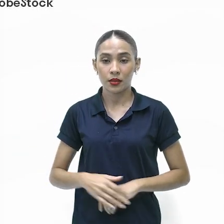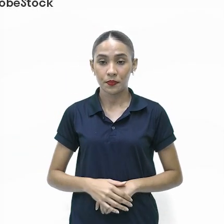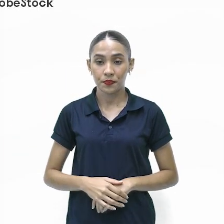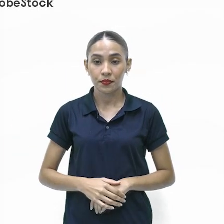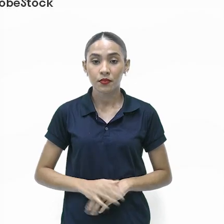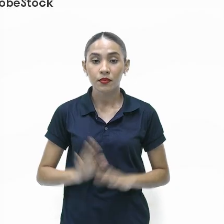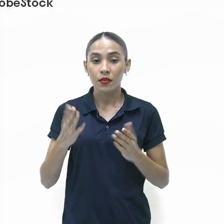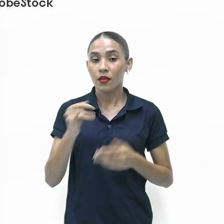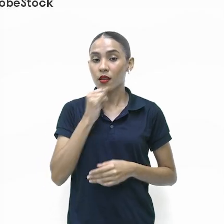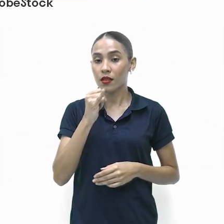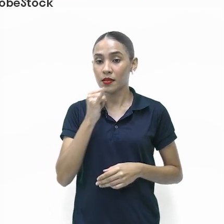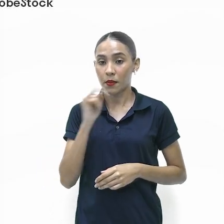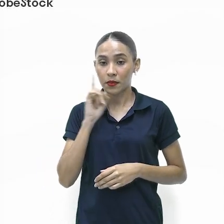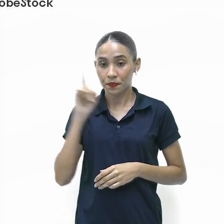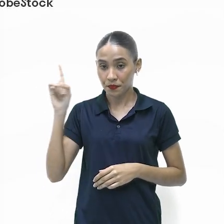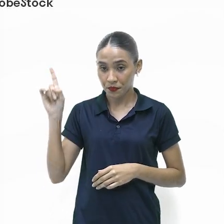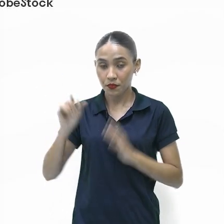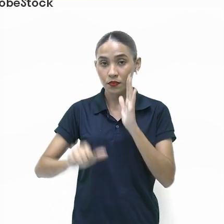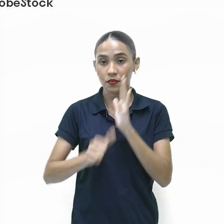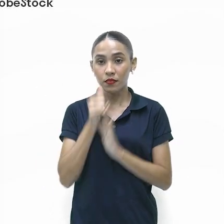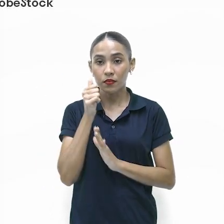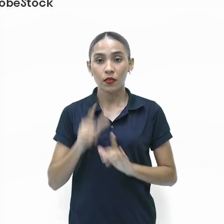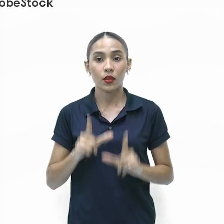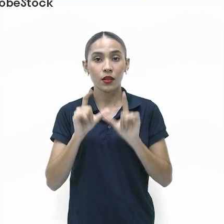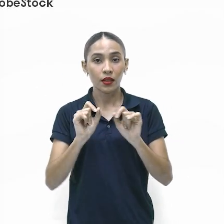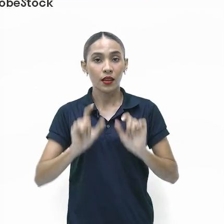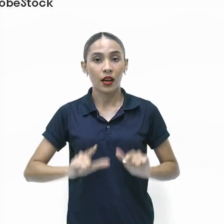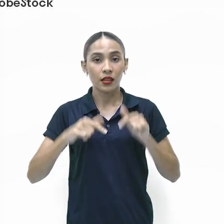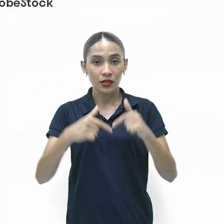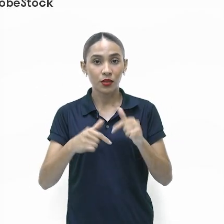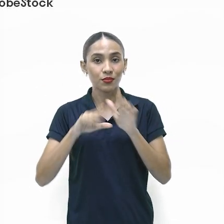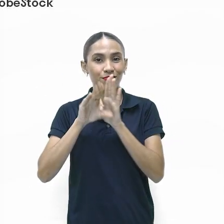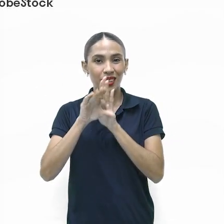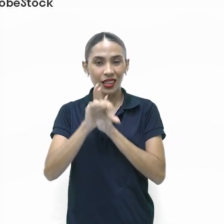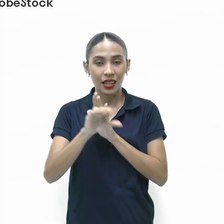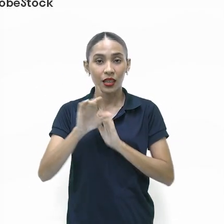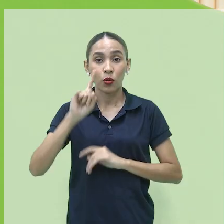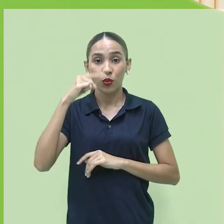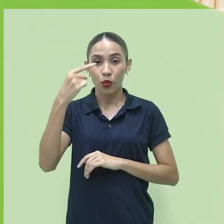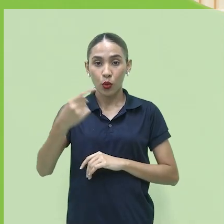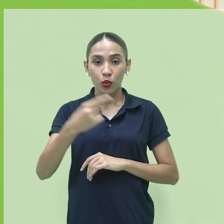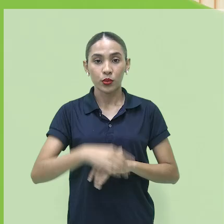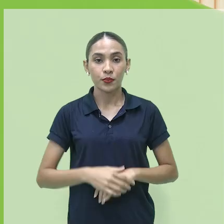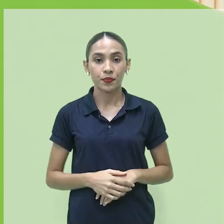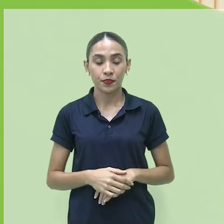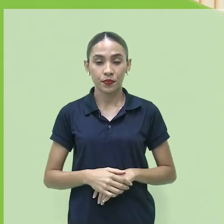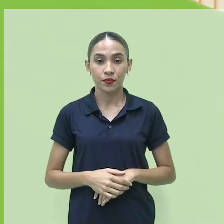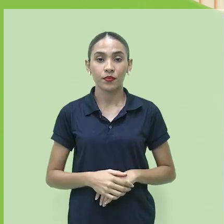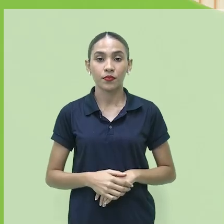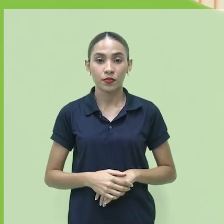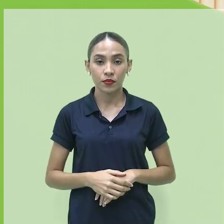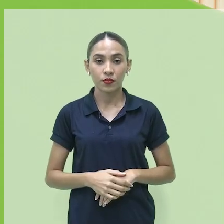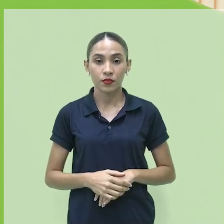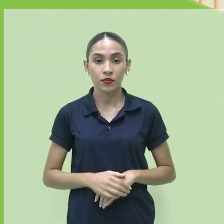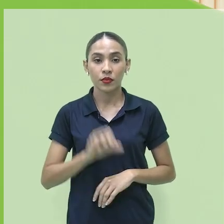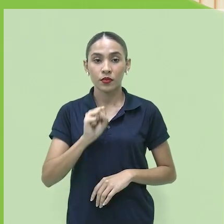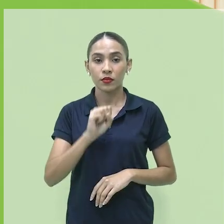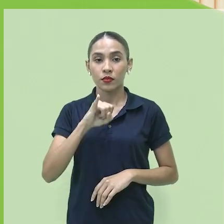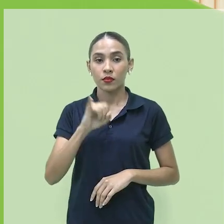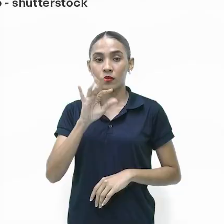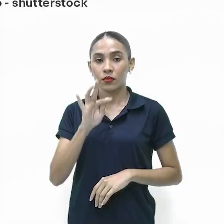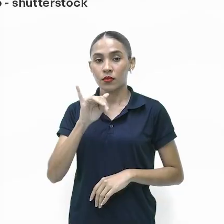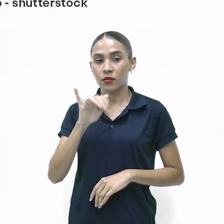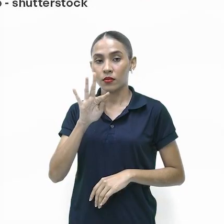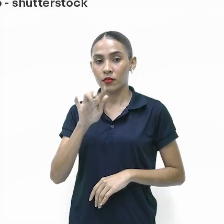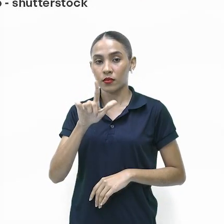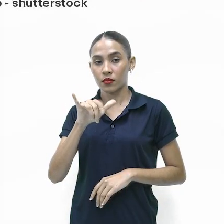públicas. Esse aí foi o nosso primeiro agente infeccioso. Vamos conhecer o próximo aí, né, que é a